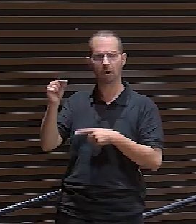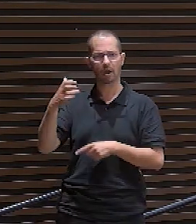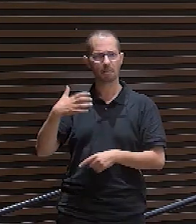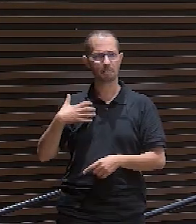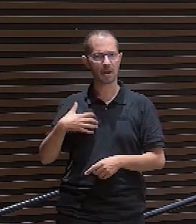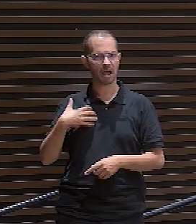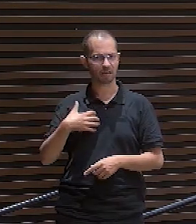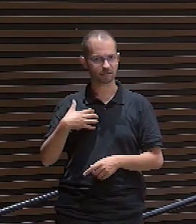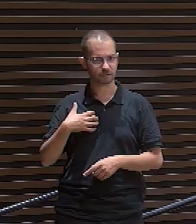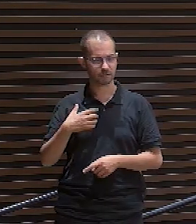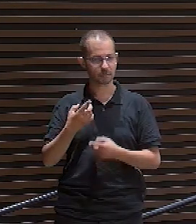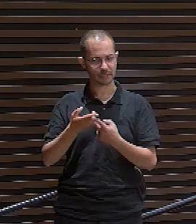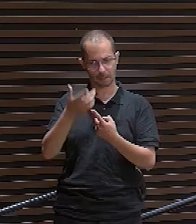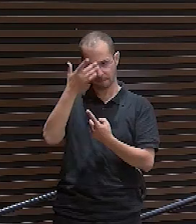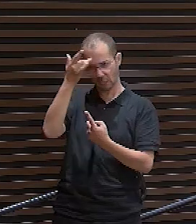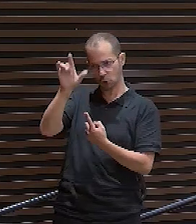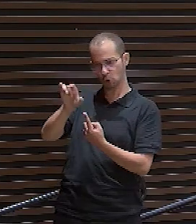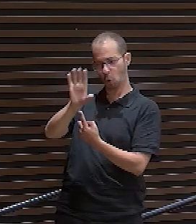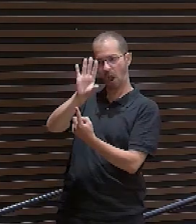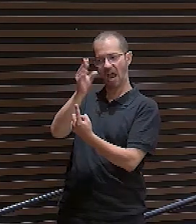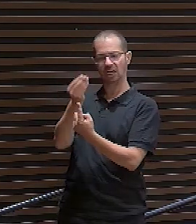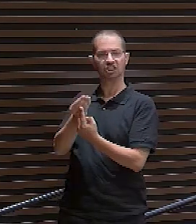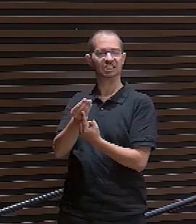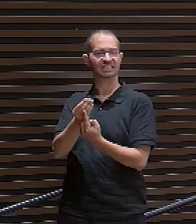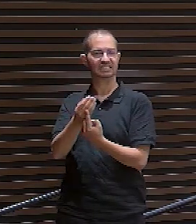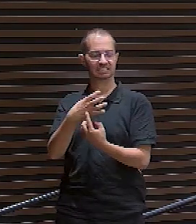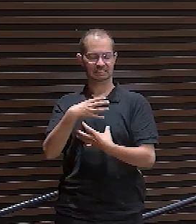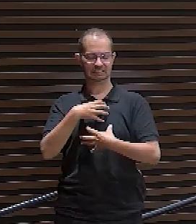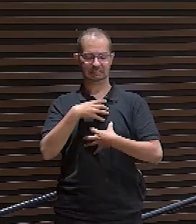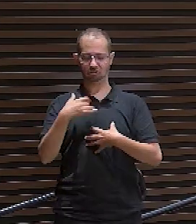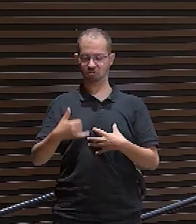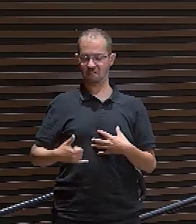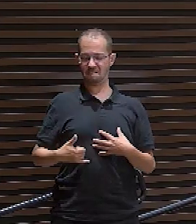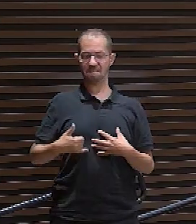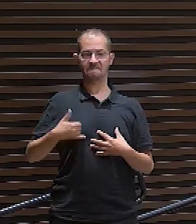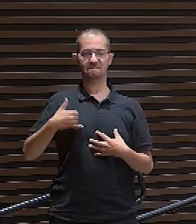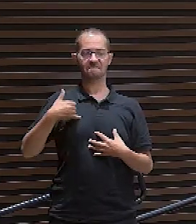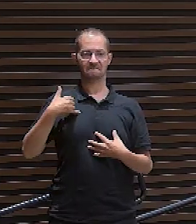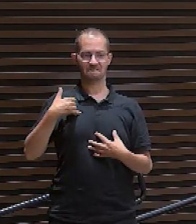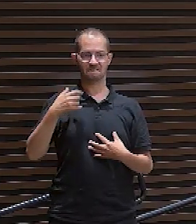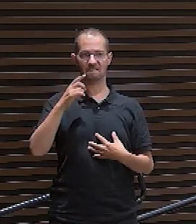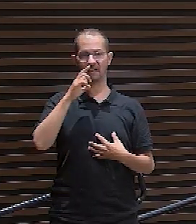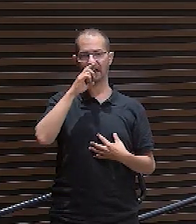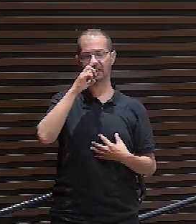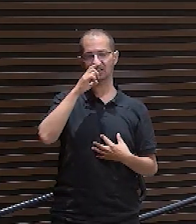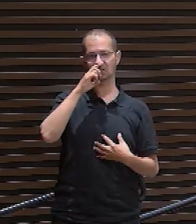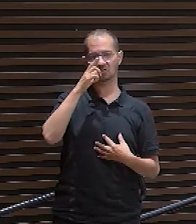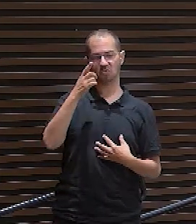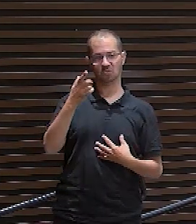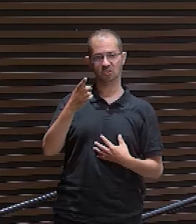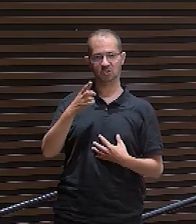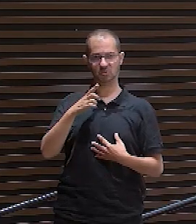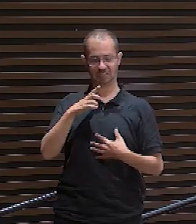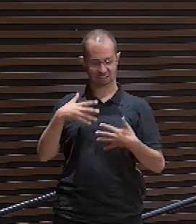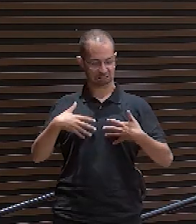artista é perigoso. Fica vaidoso. Fica ensimesmado.